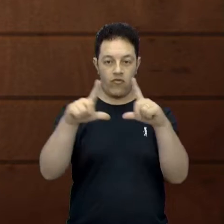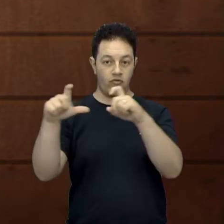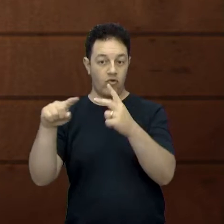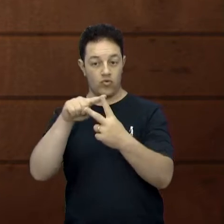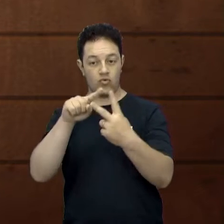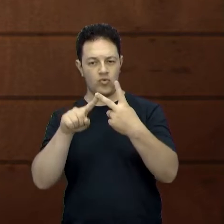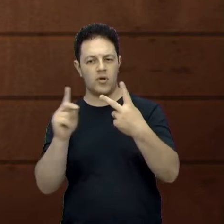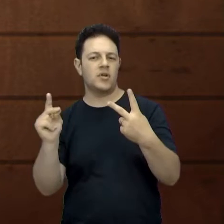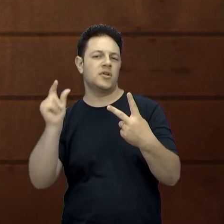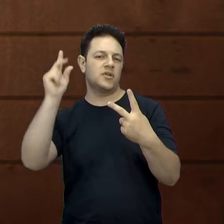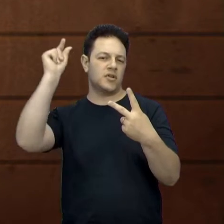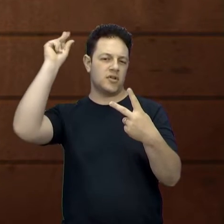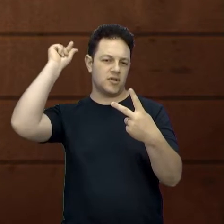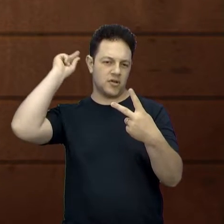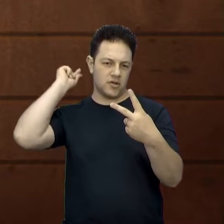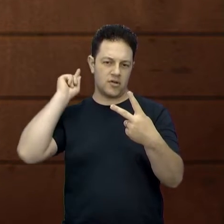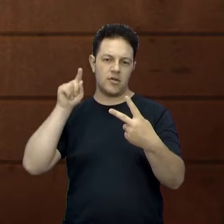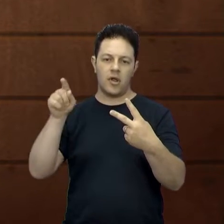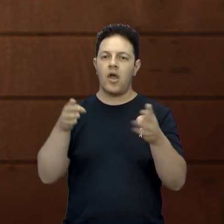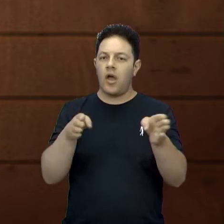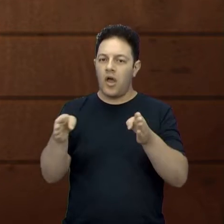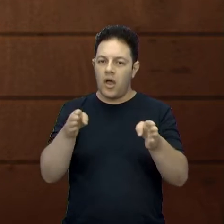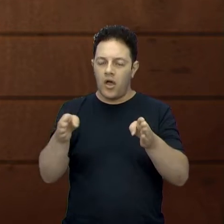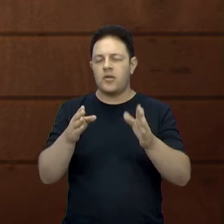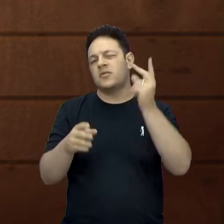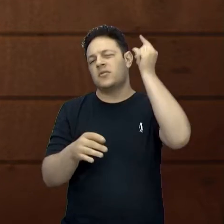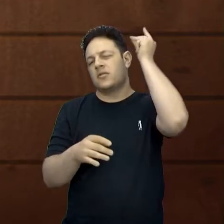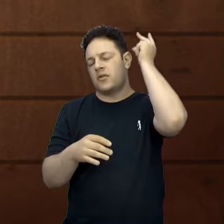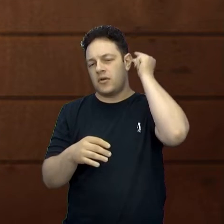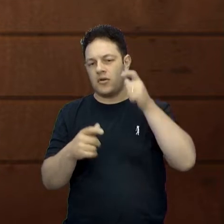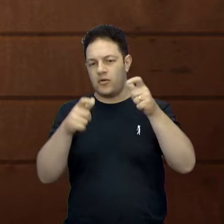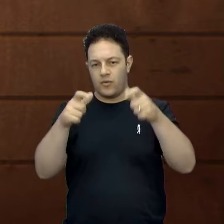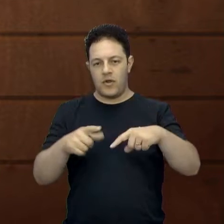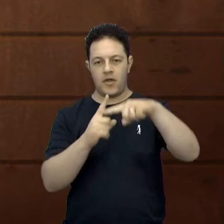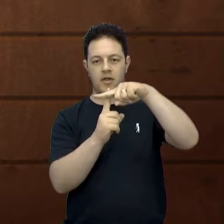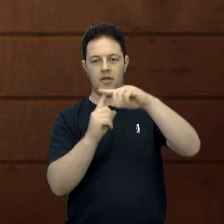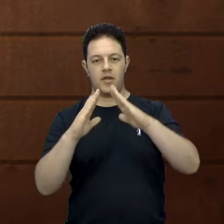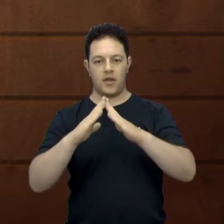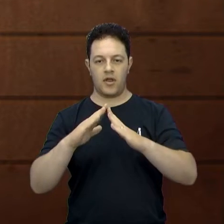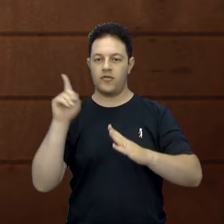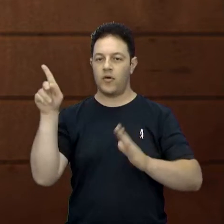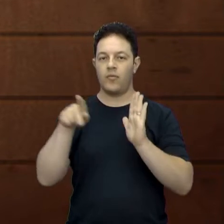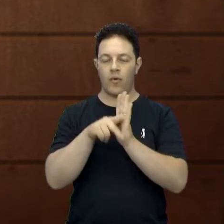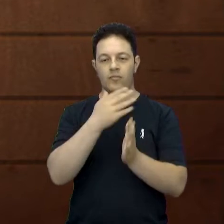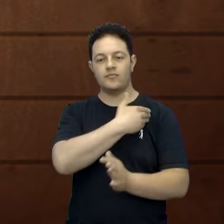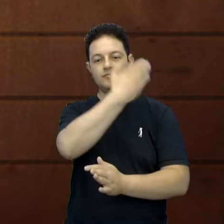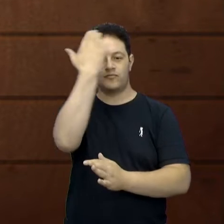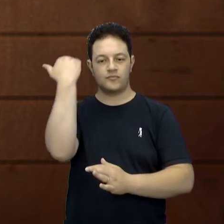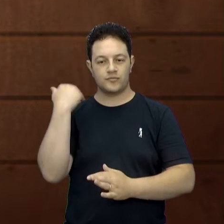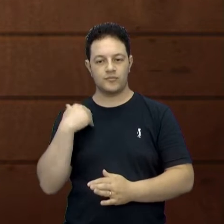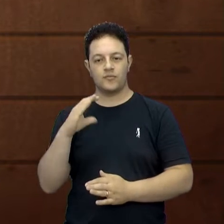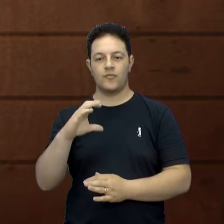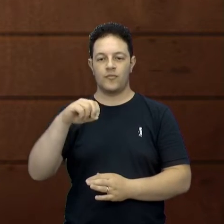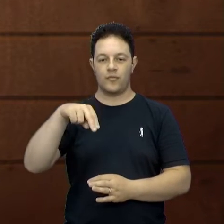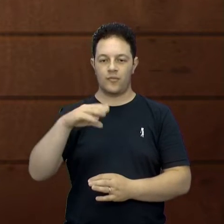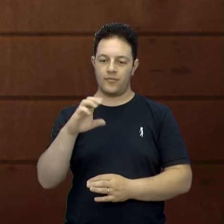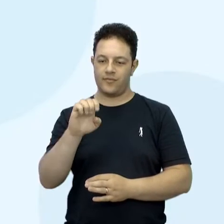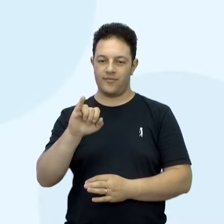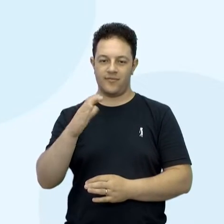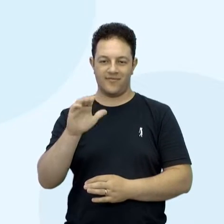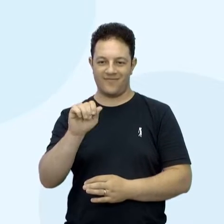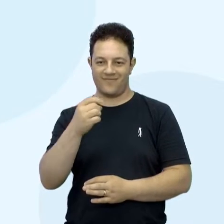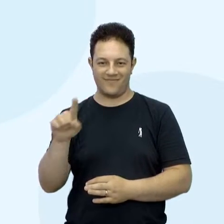de épocas diferentes, né? Épocas distintas da Catedral Nossa Senhora da Conceição.